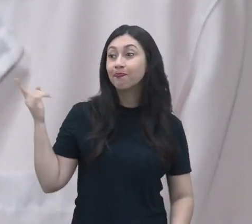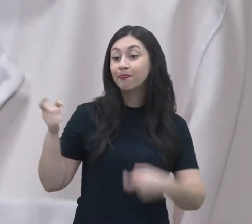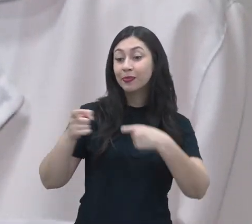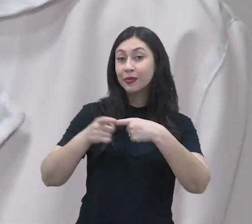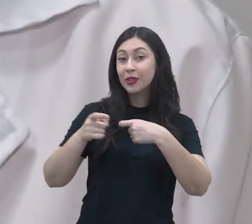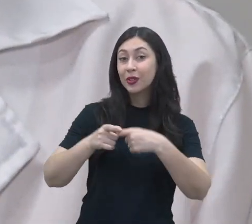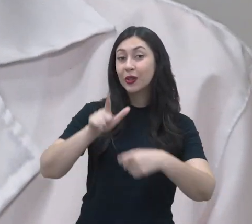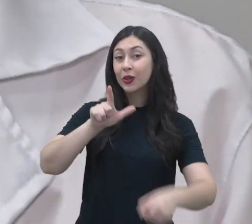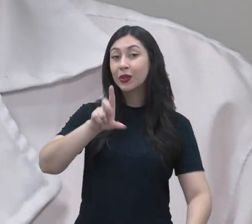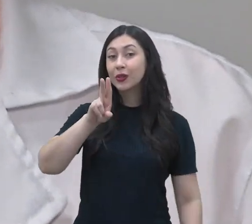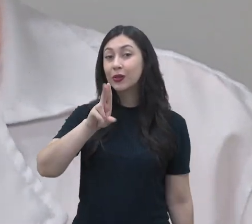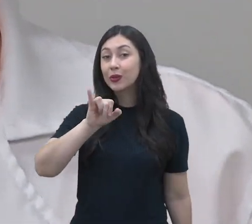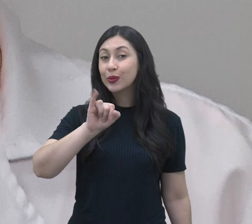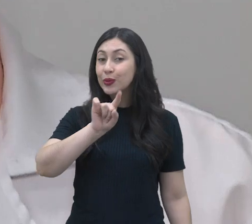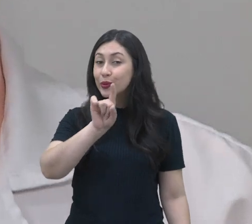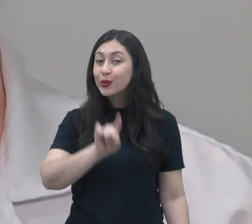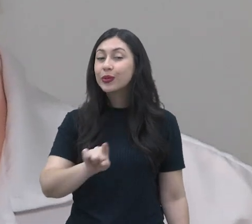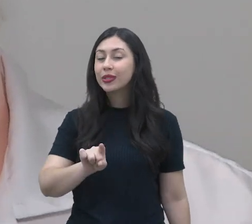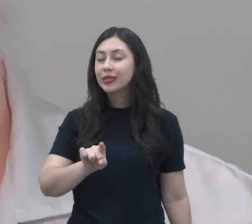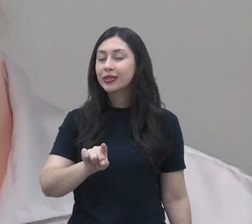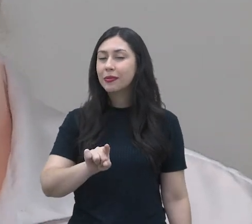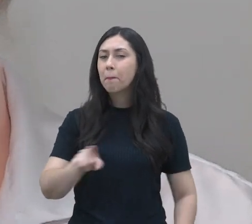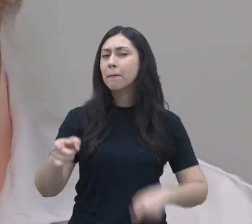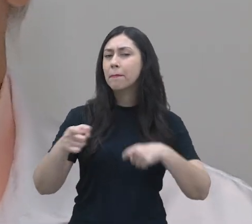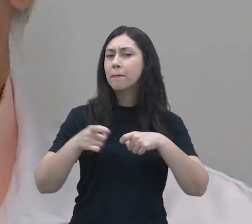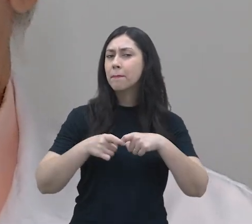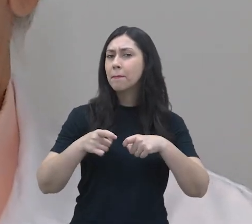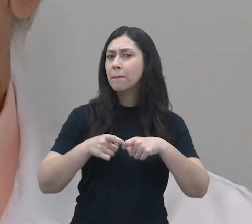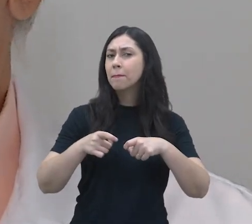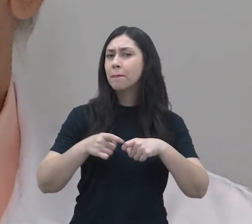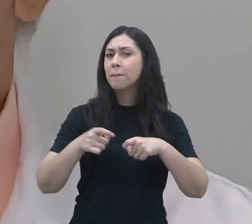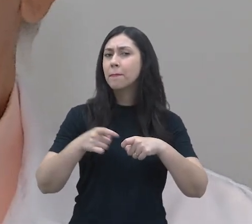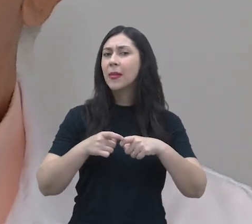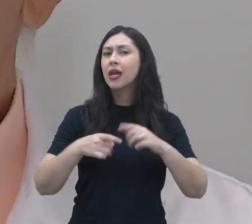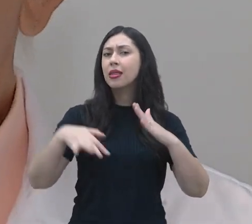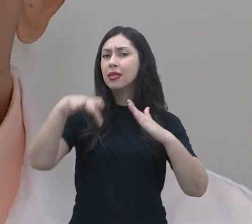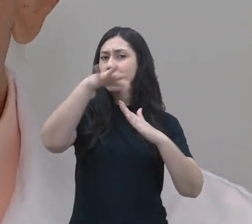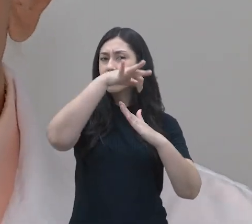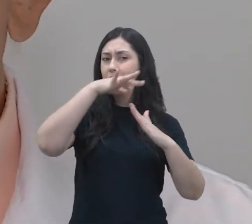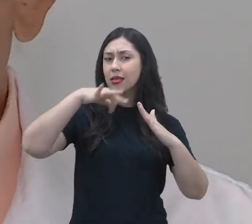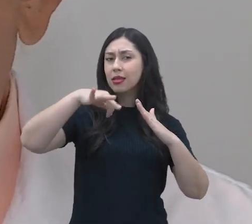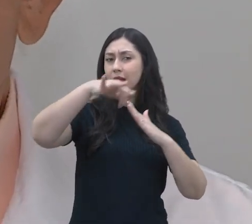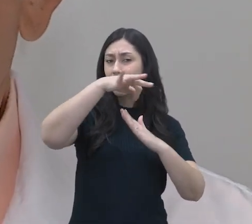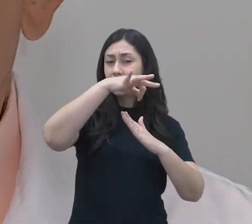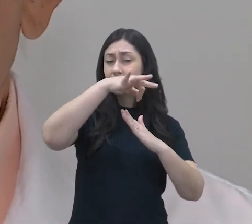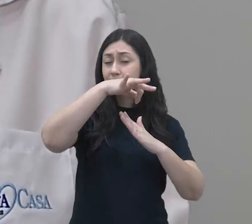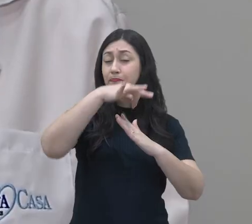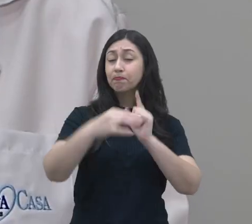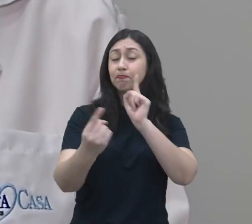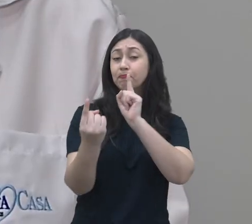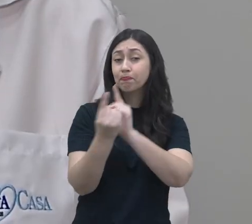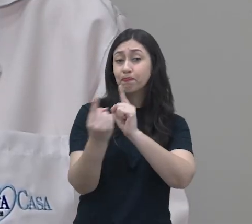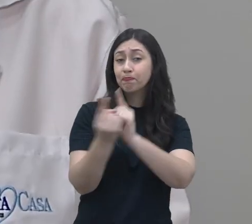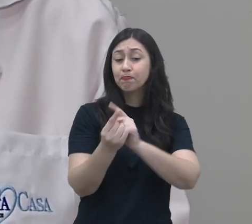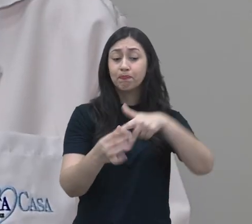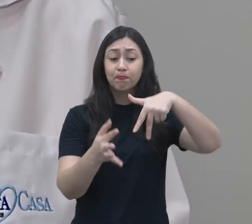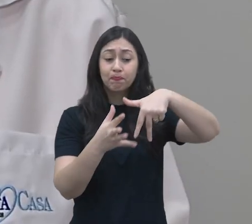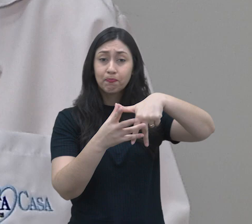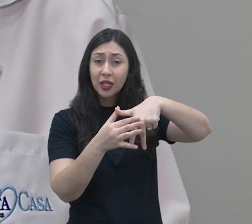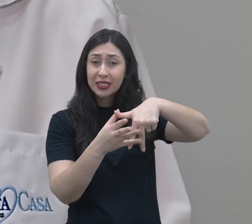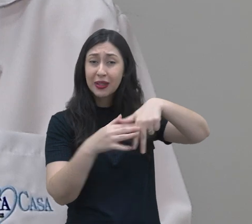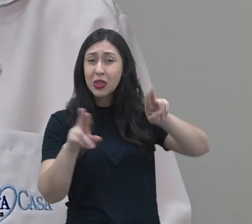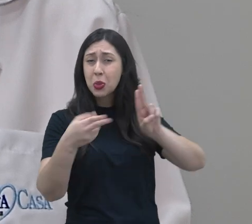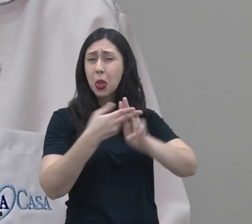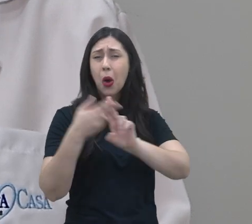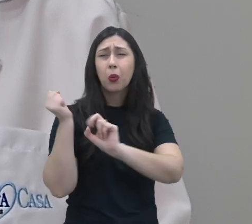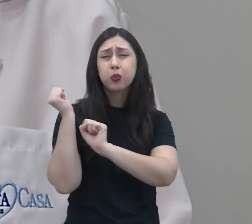são as palavras do Dr. Luiz Marcos Ribeiro, médico da Santa Casa de São José dos Campos. Ele atende paciente